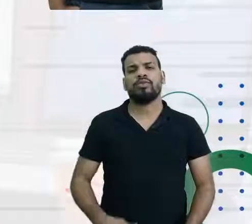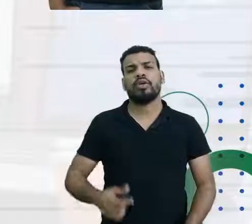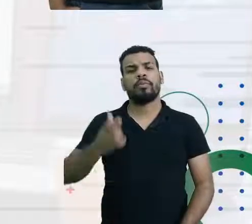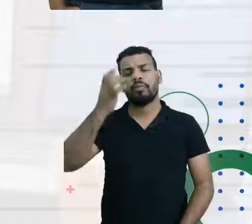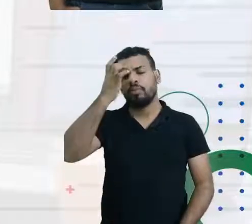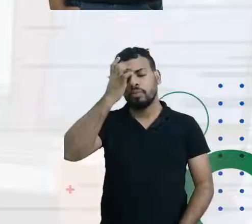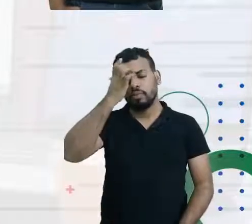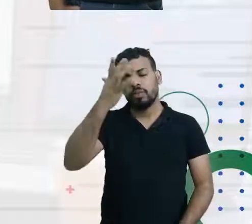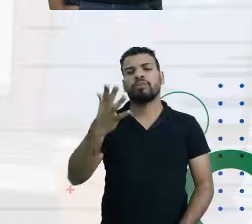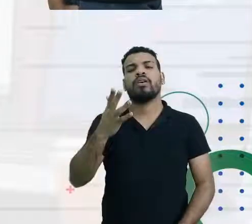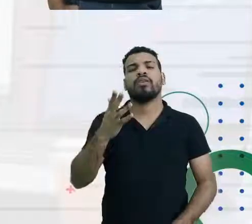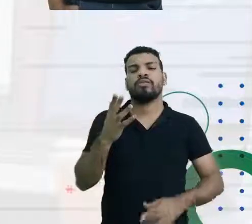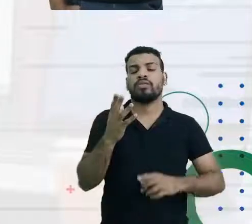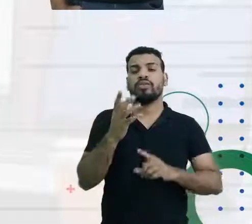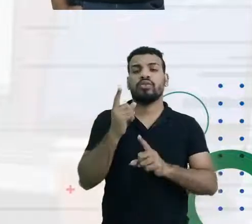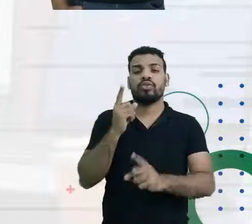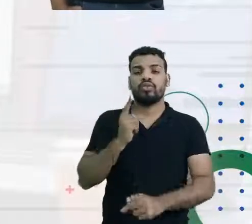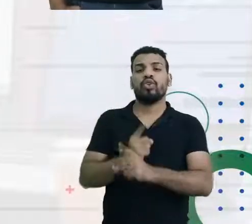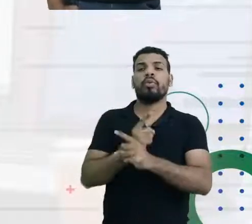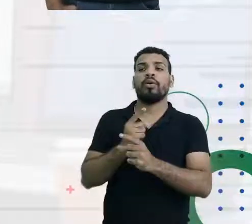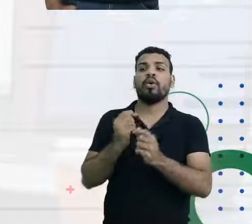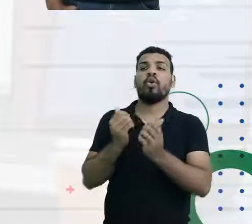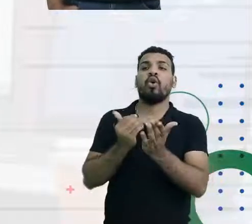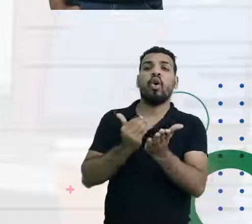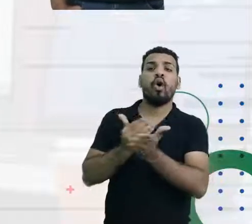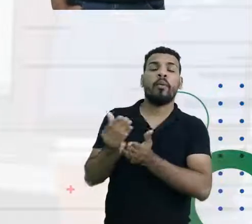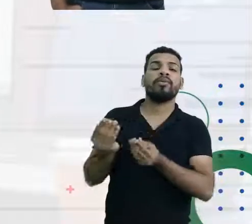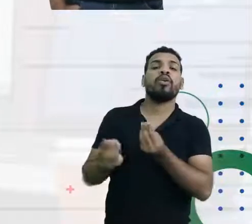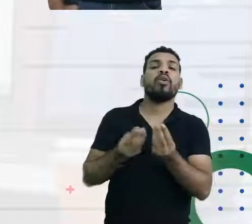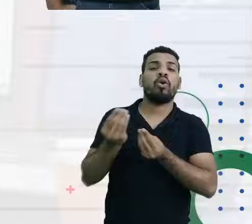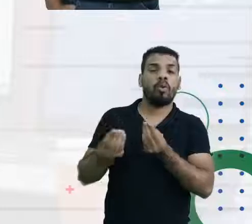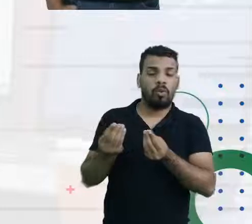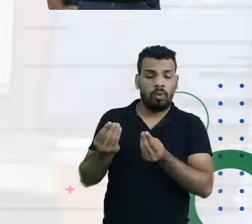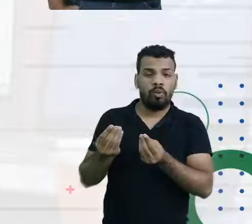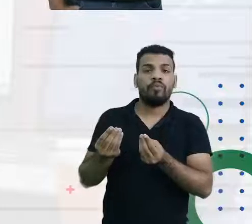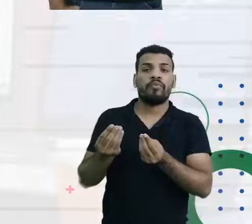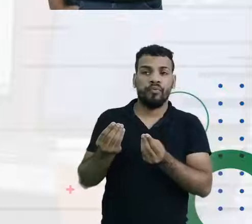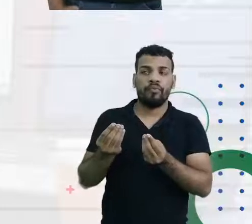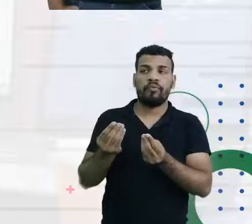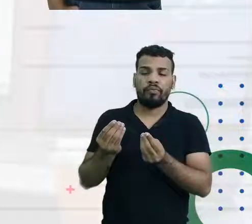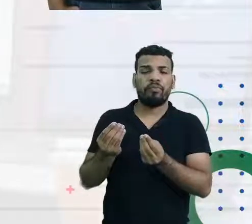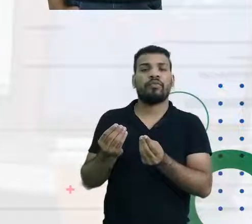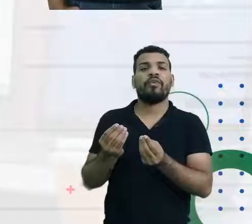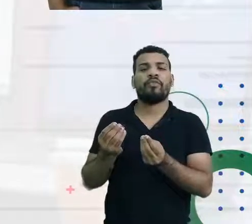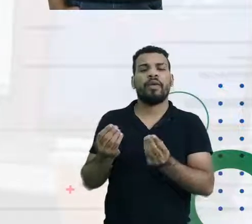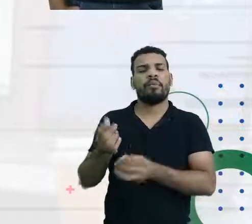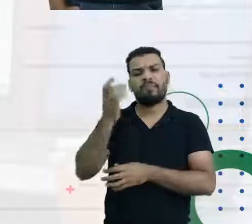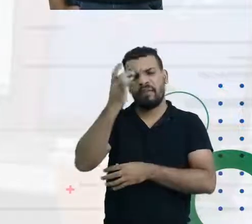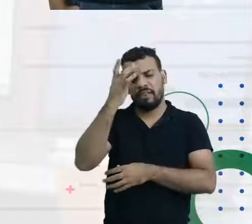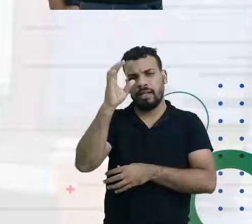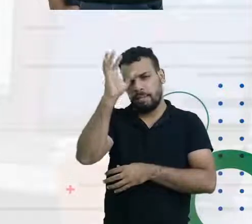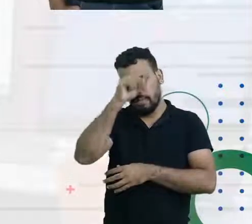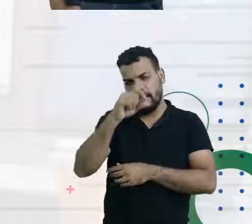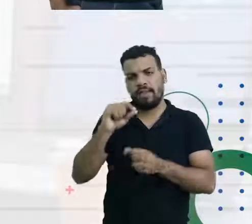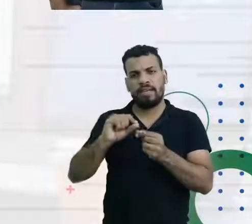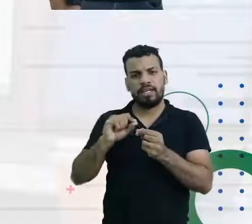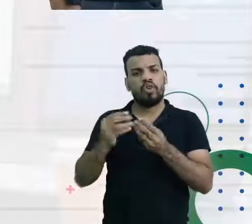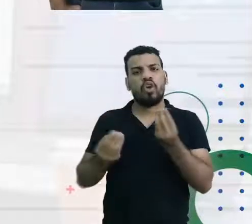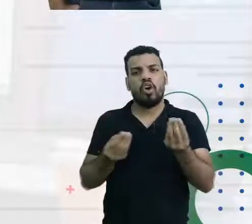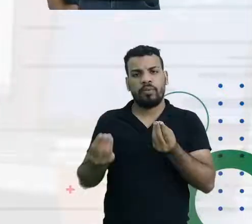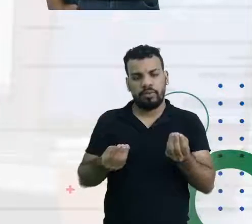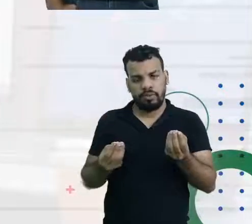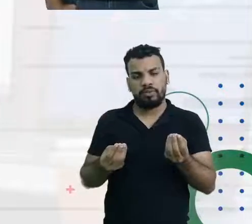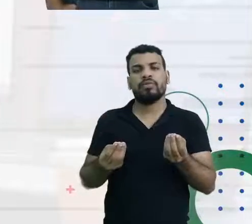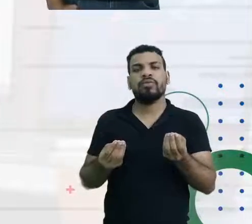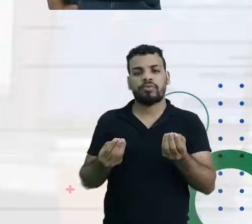fácil a gente descobrir onde a gente começa a fazer pixel art. É muito mais fácil a gente aprender a fazer pixel art do